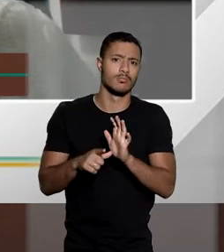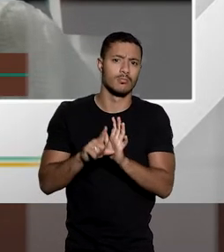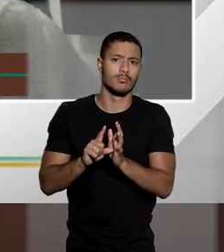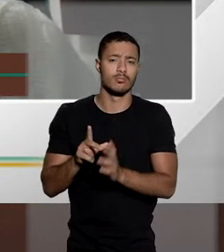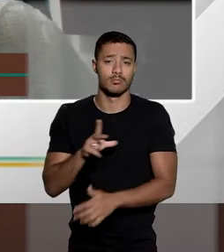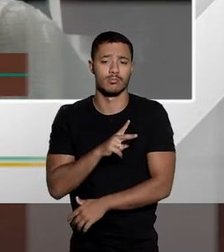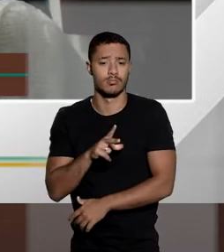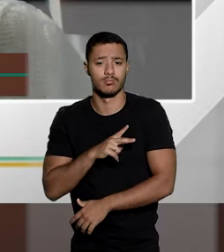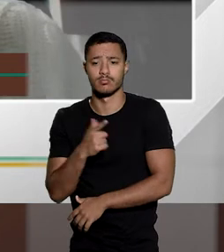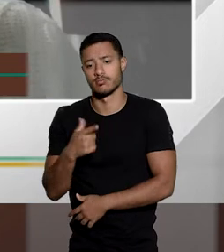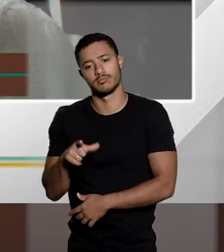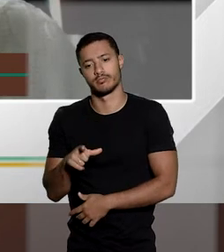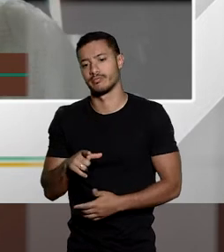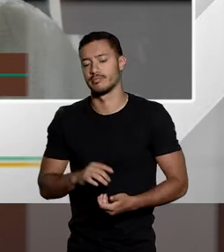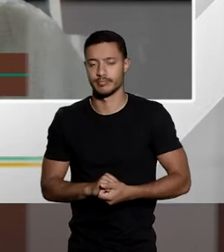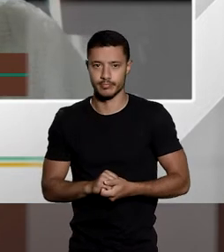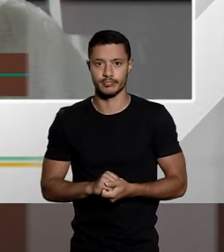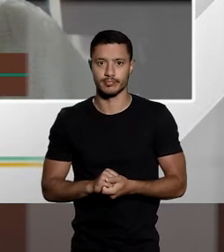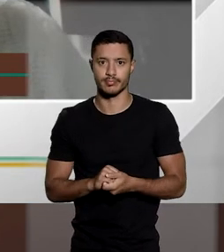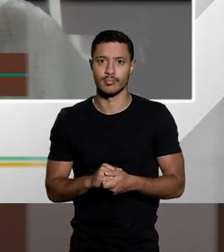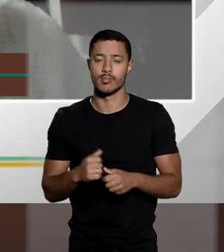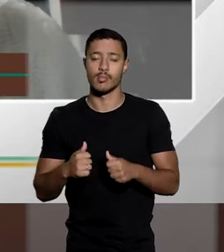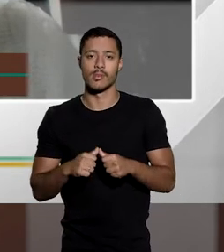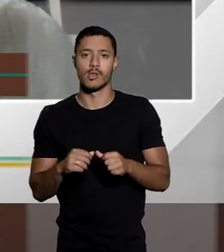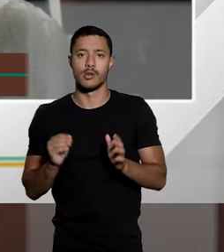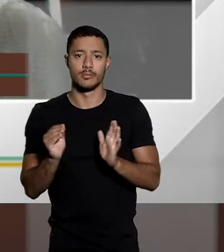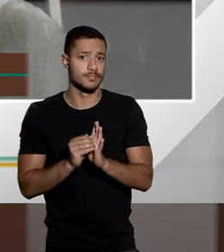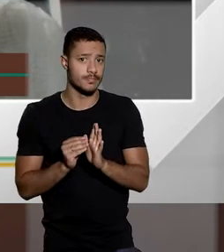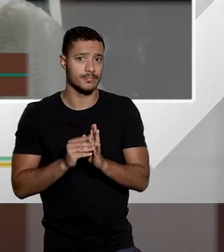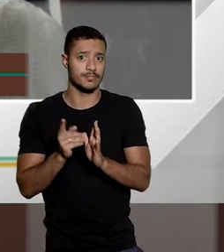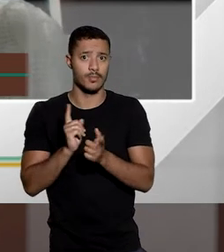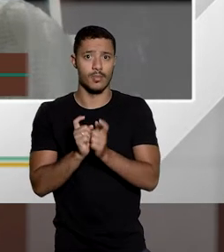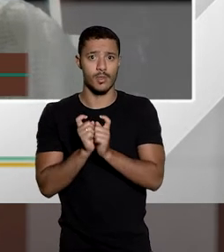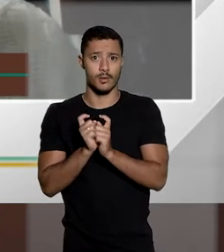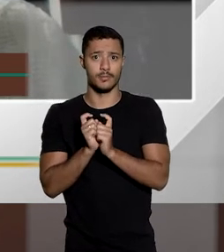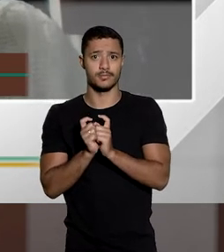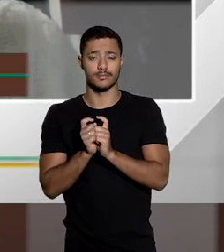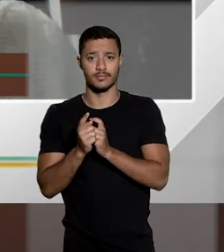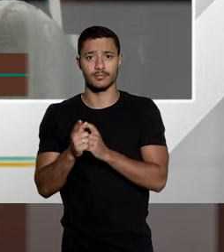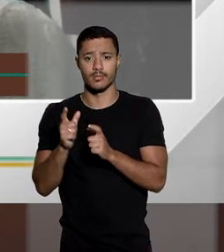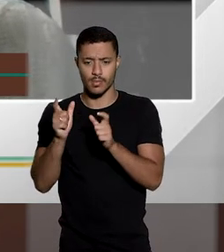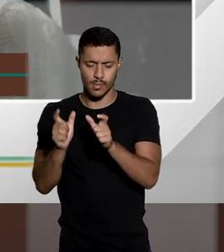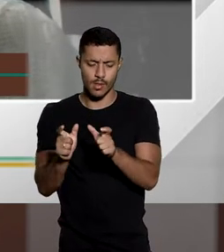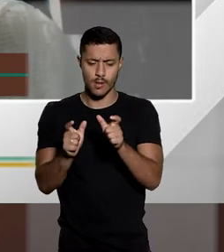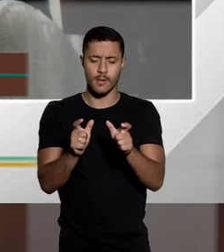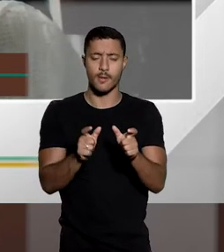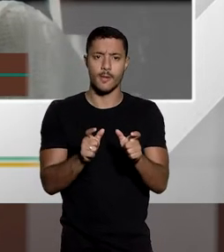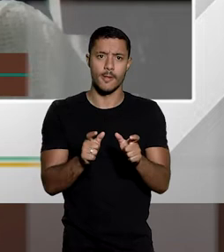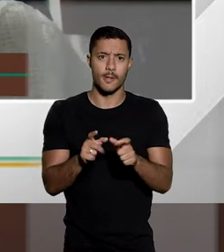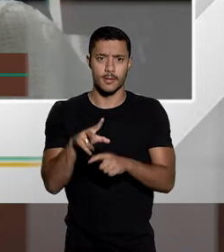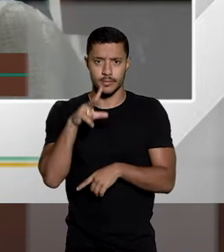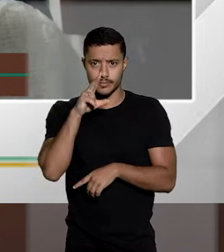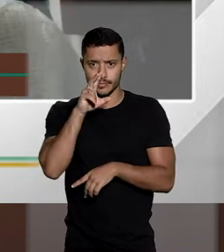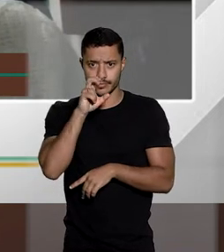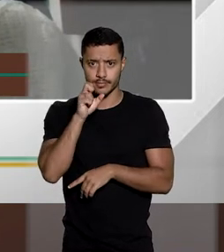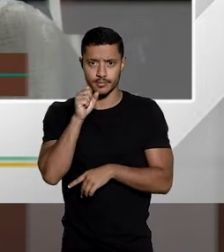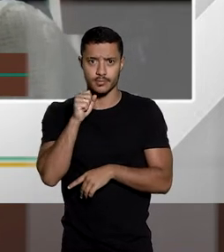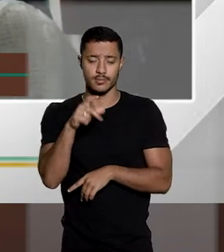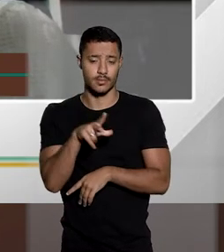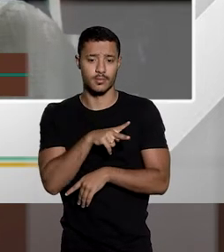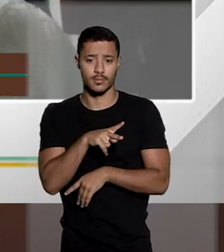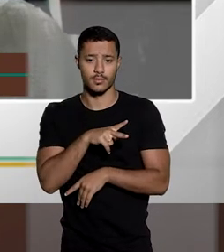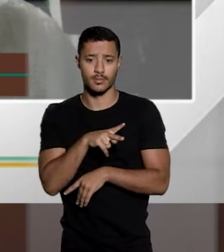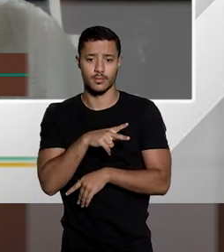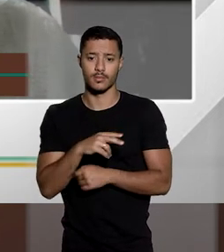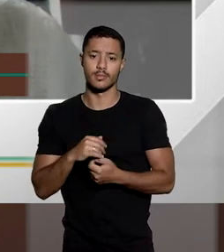que o particular não tem. E isto coloca a administração pública numa posição de supremacia em relação ao